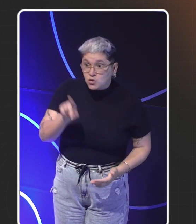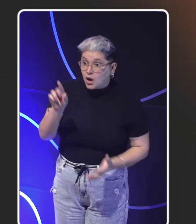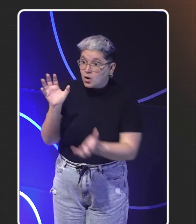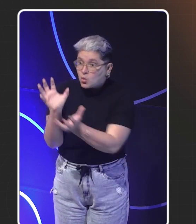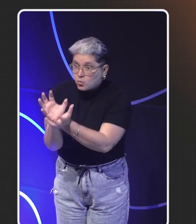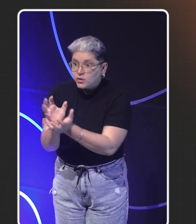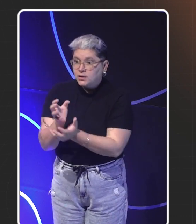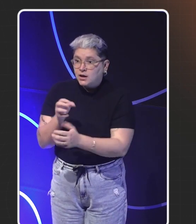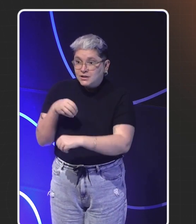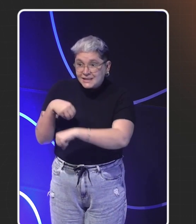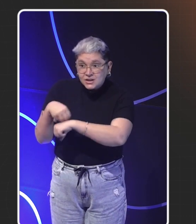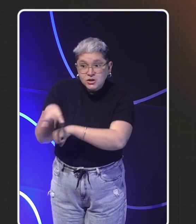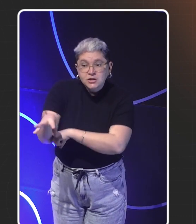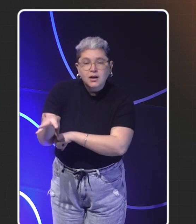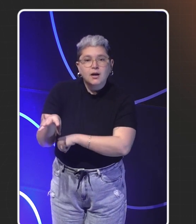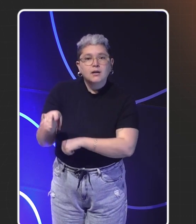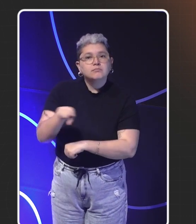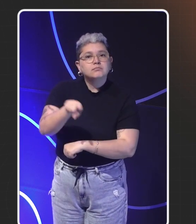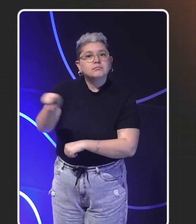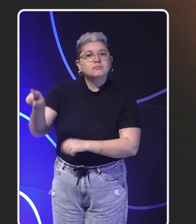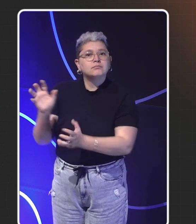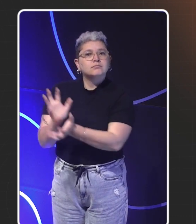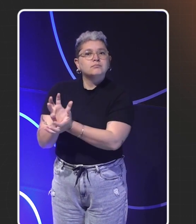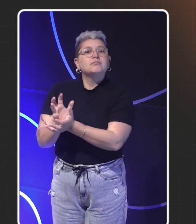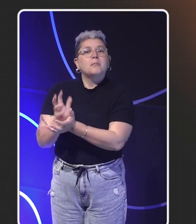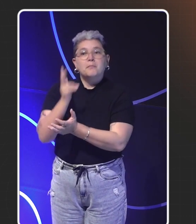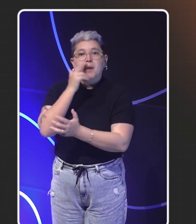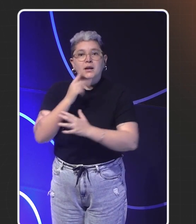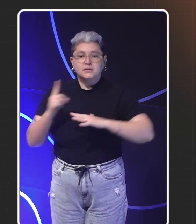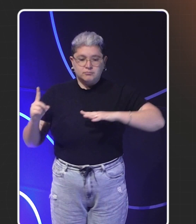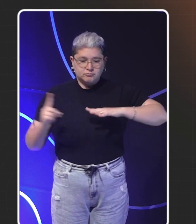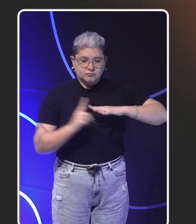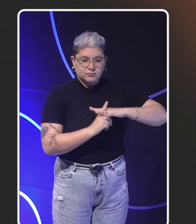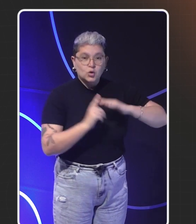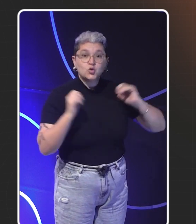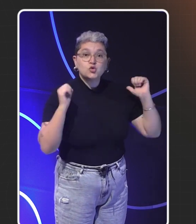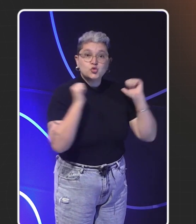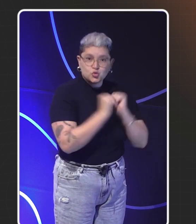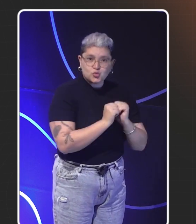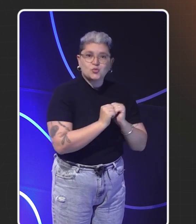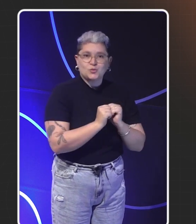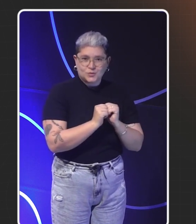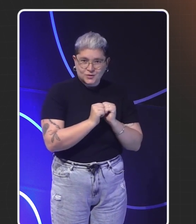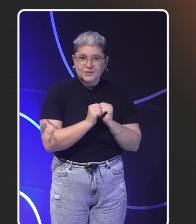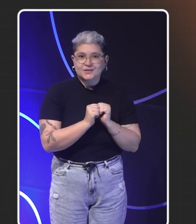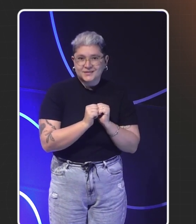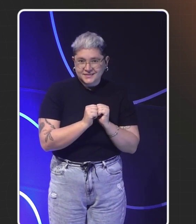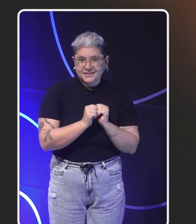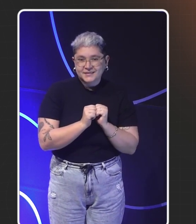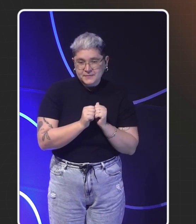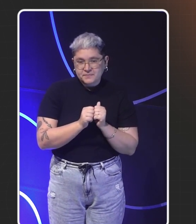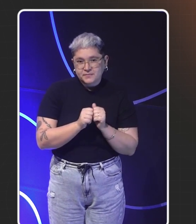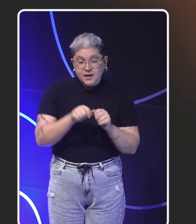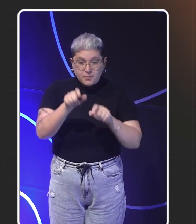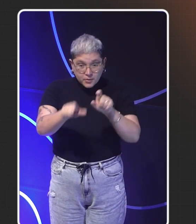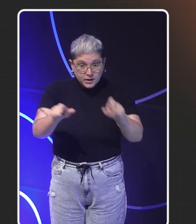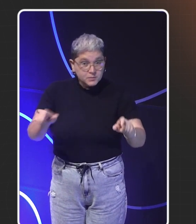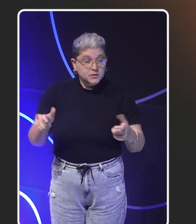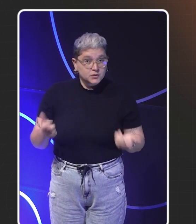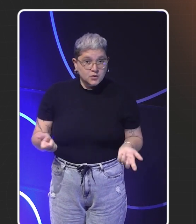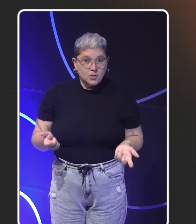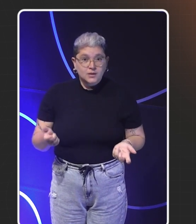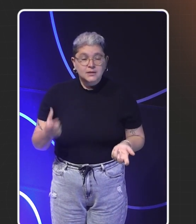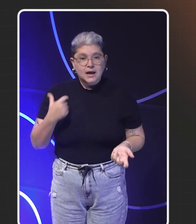com que a comunidade se sinta parte disso e um pouco mais próximo também. Porque as pessoas realmente me